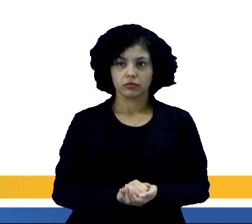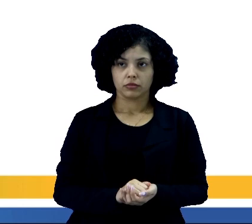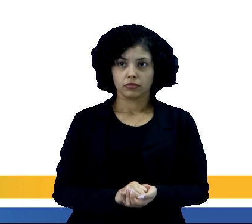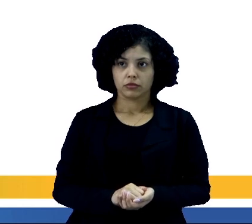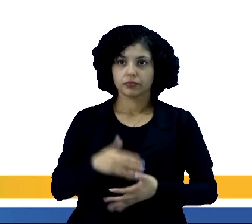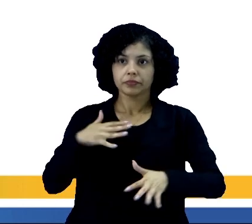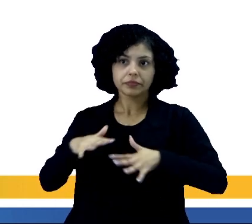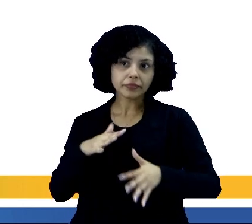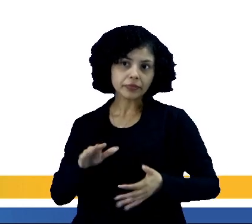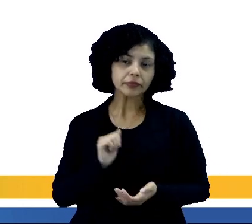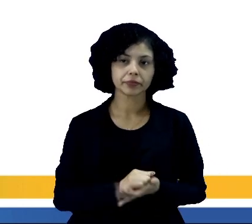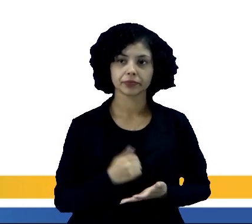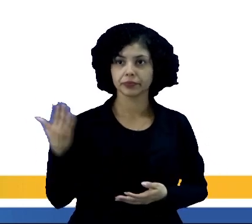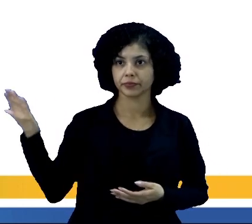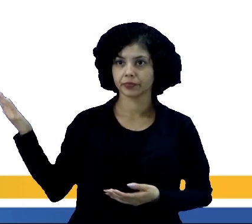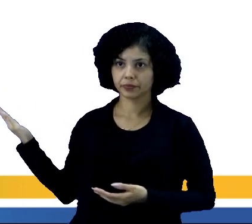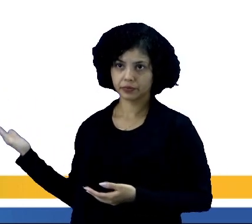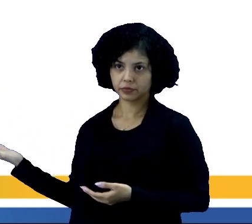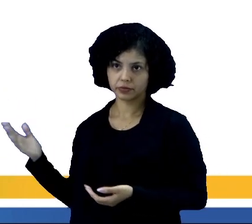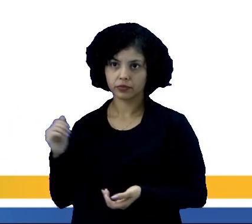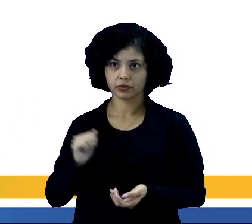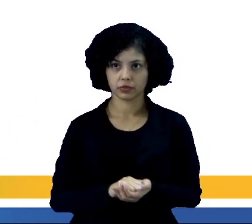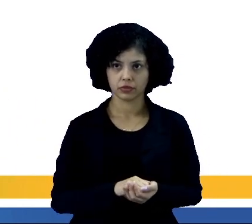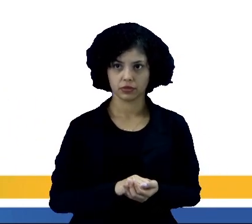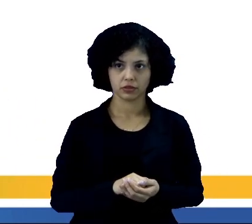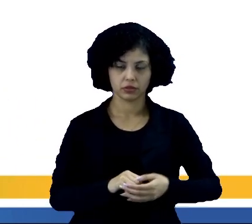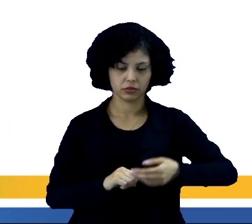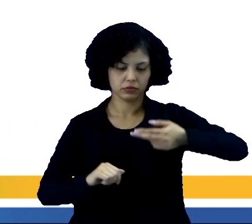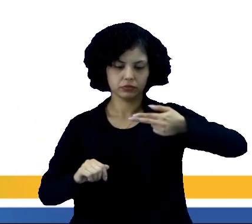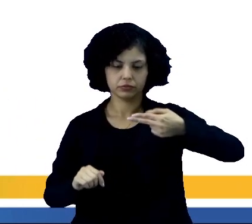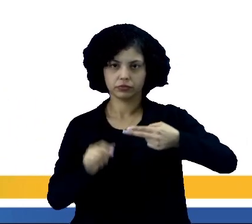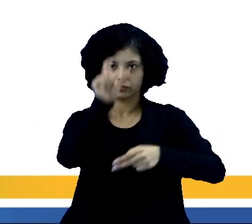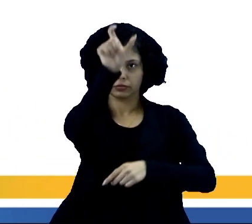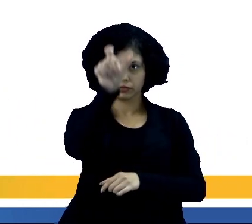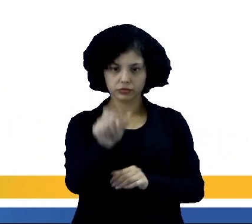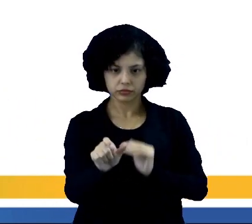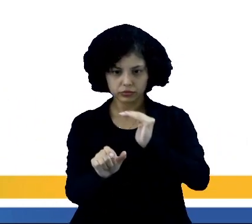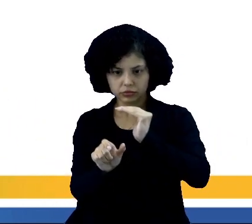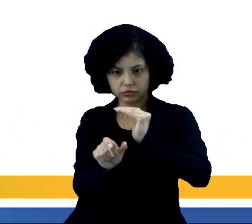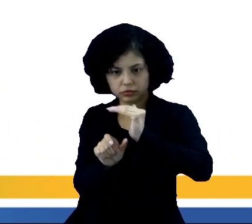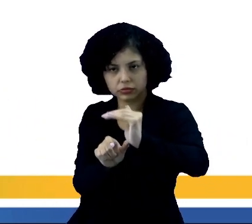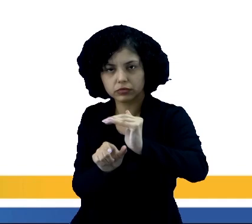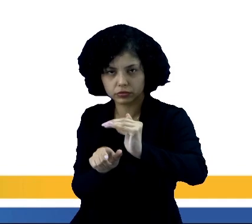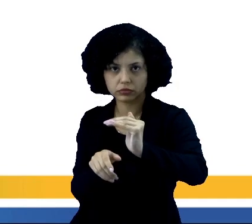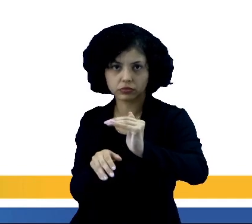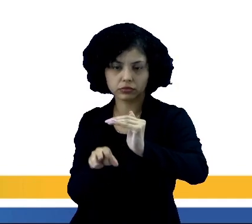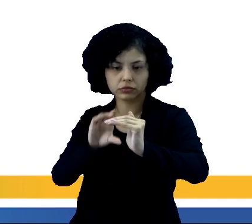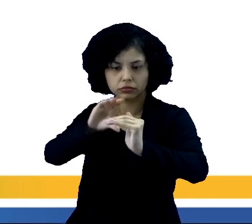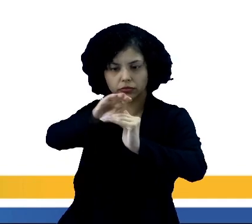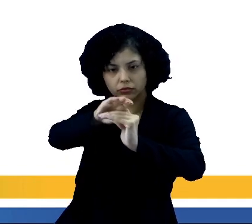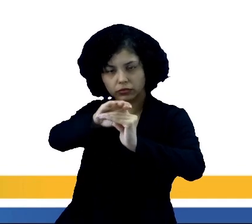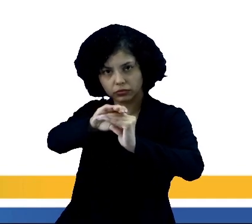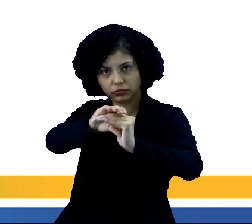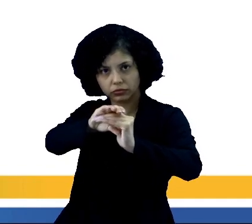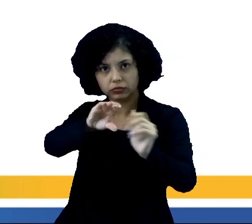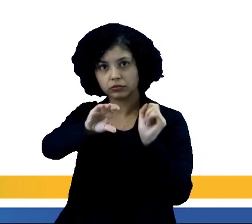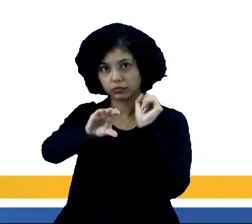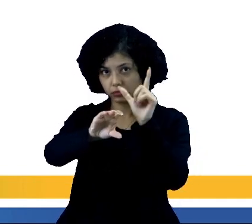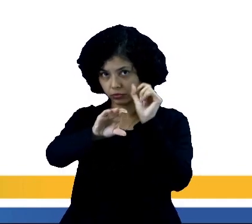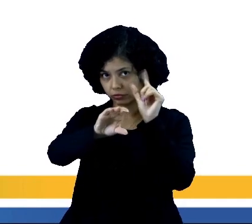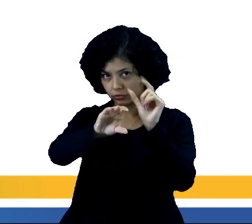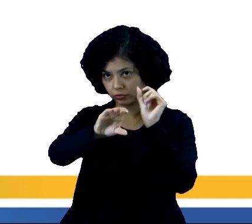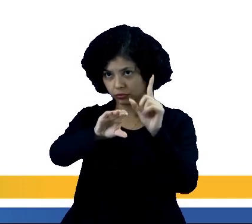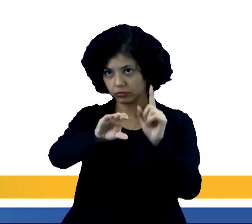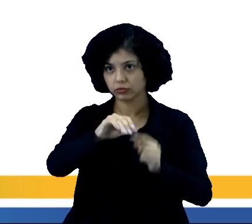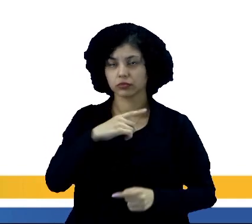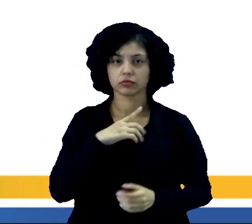tem semi-movimentos. Aqui a gente tem o disco intravertebral, que é essa partezinha azul aí da